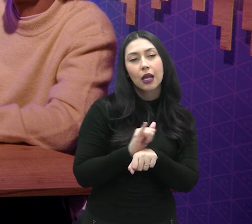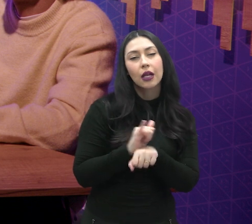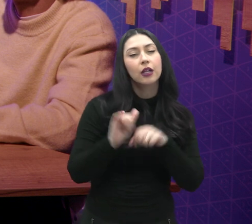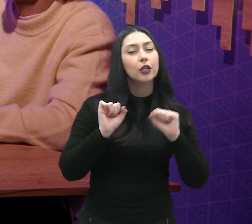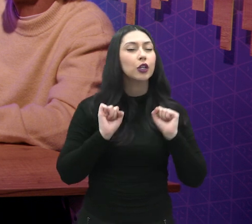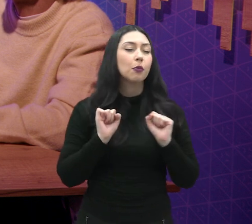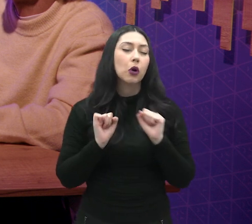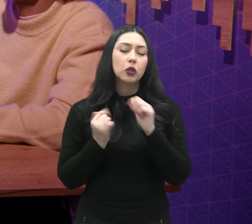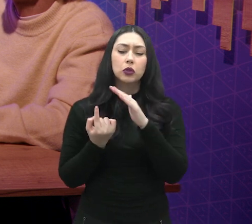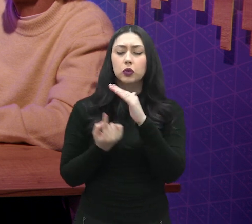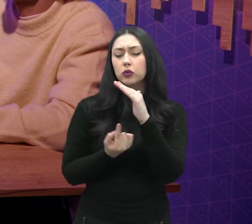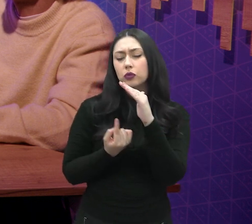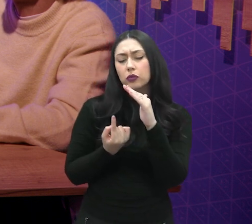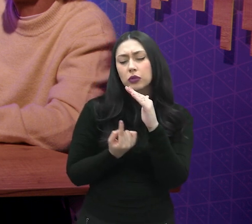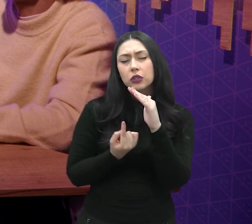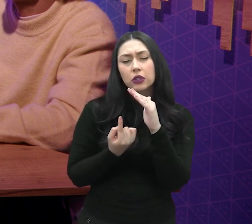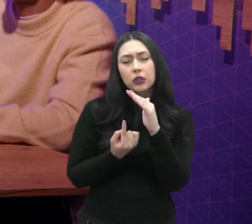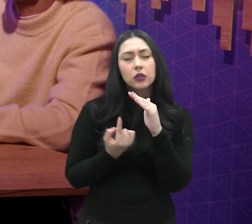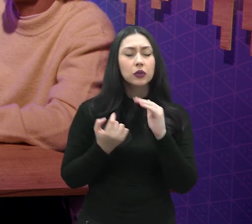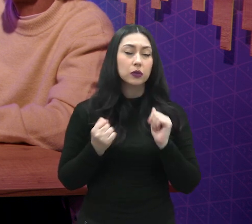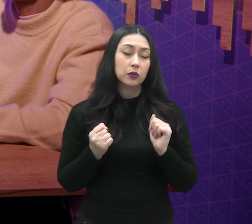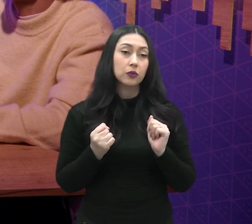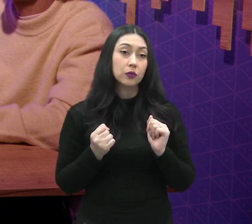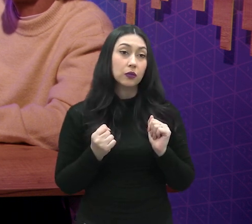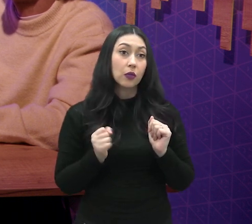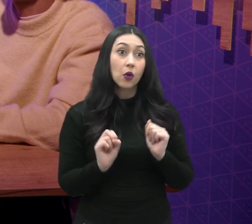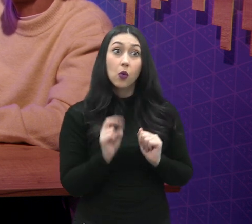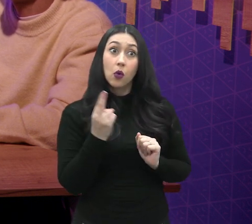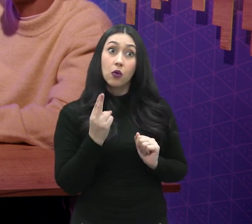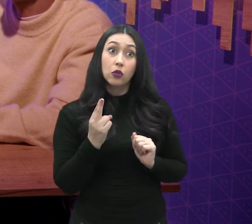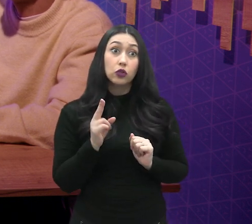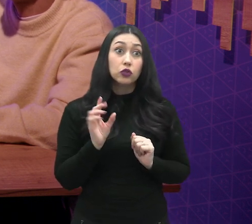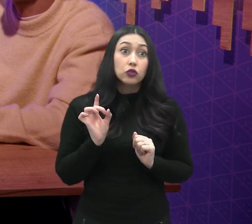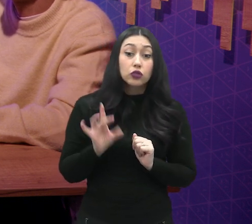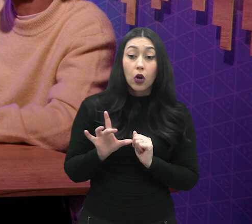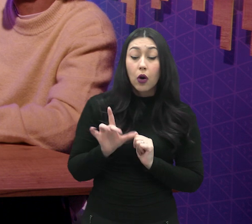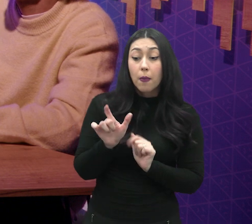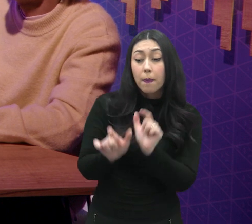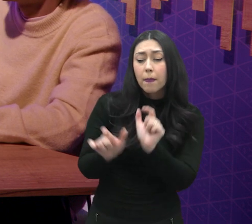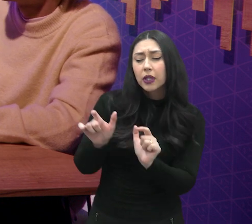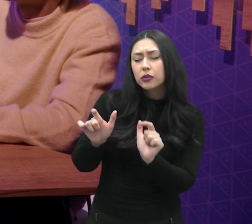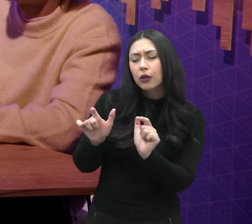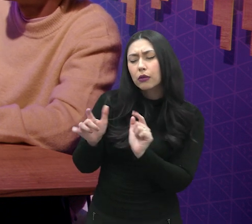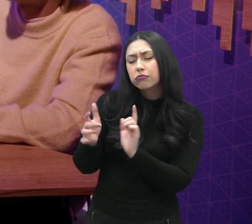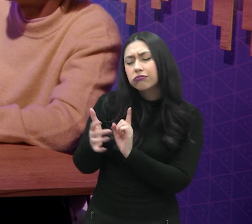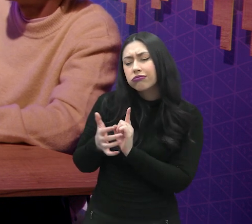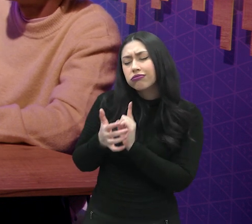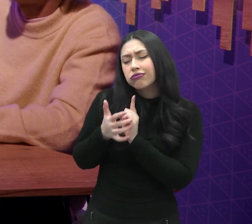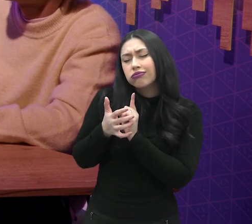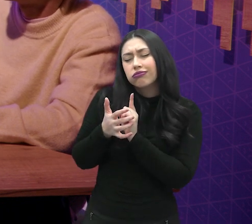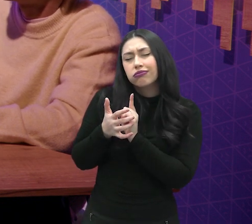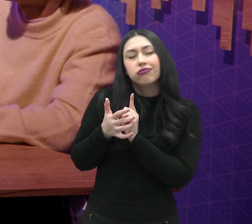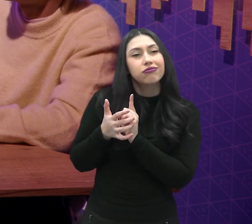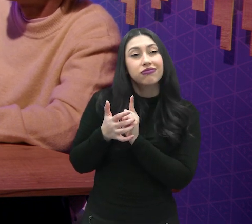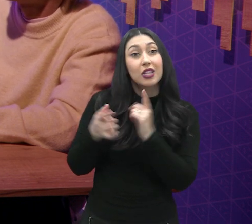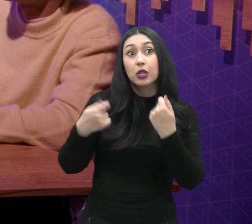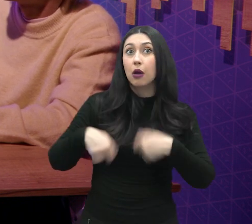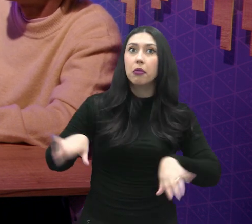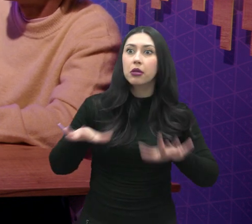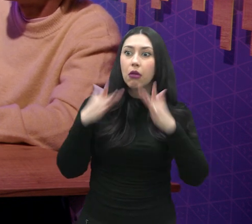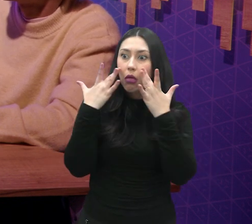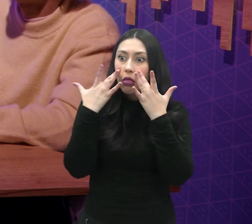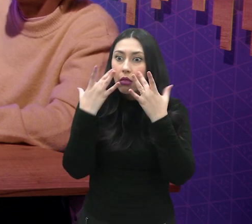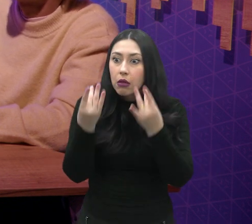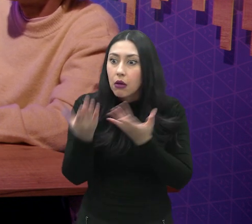você vai poder ficar sozinho, ou então se rodear de pessoas que vão te trazer esse conforto, né? Que não